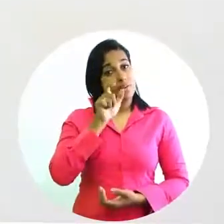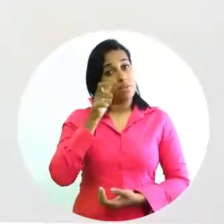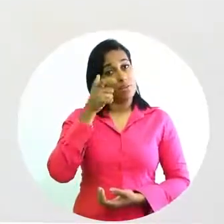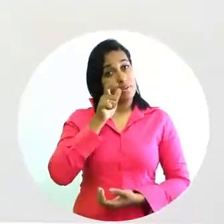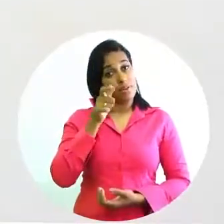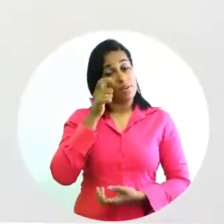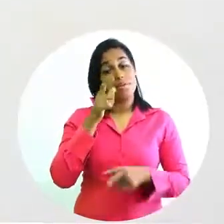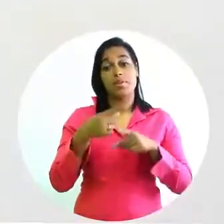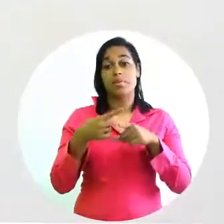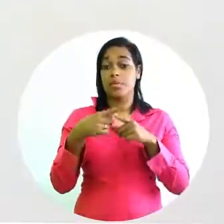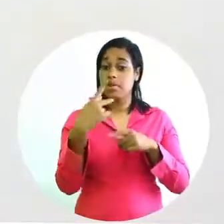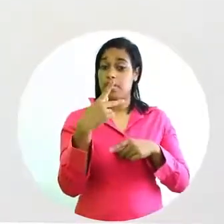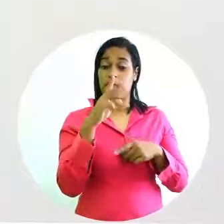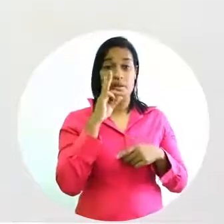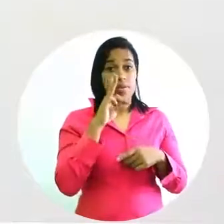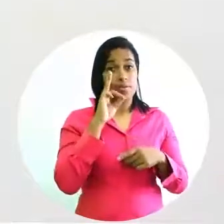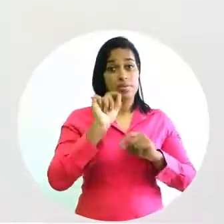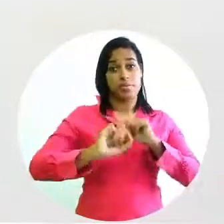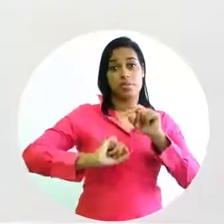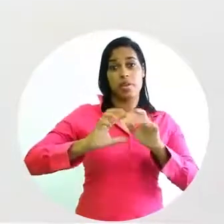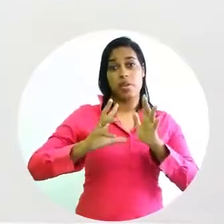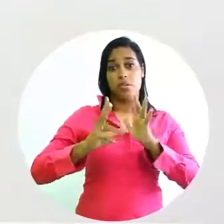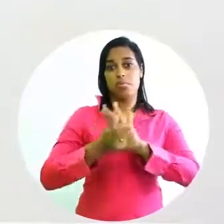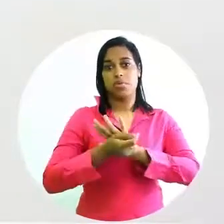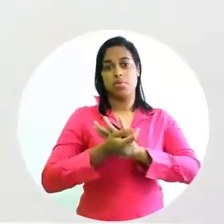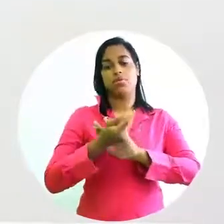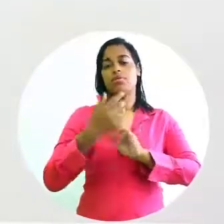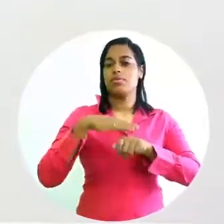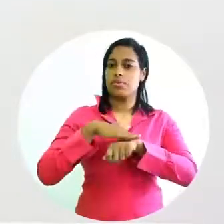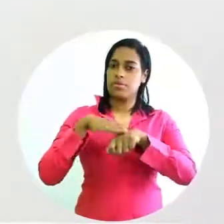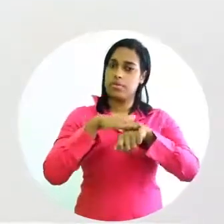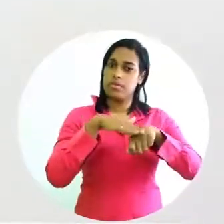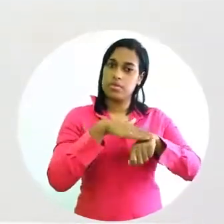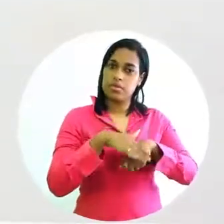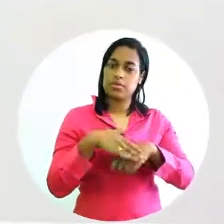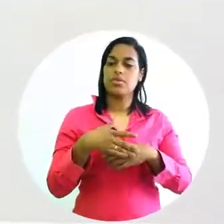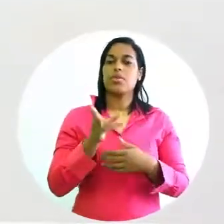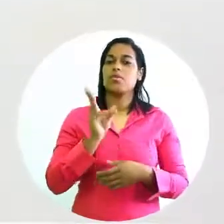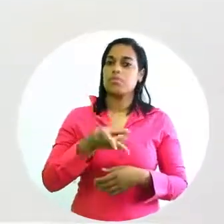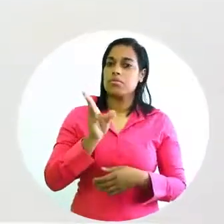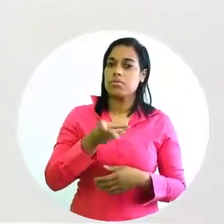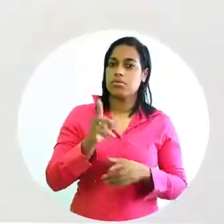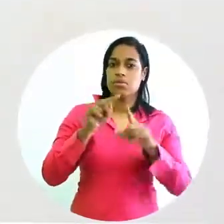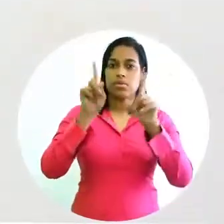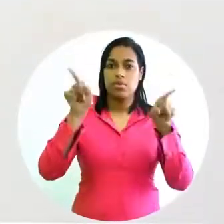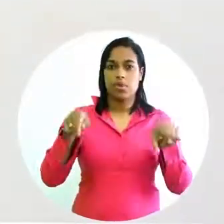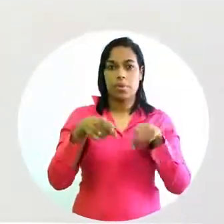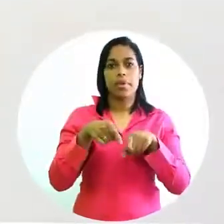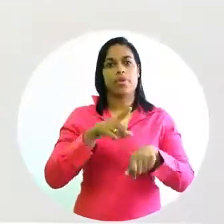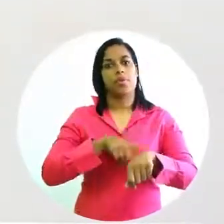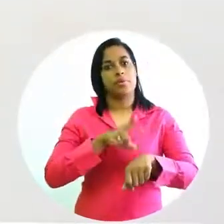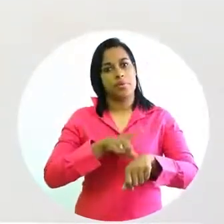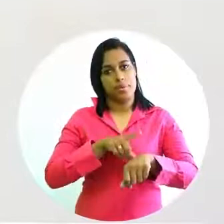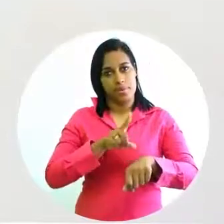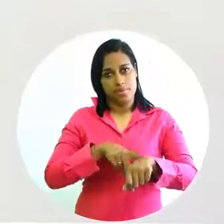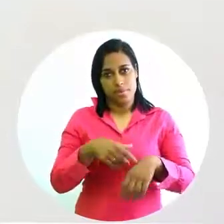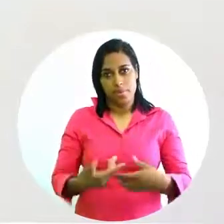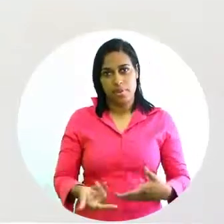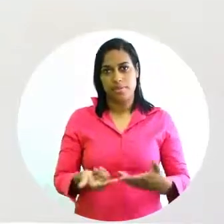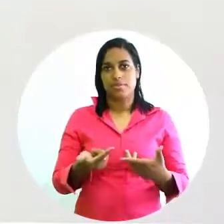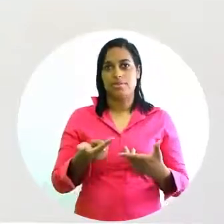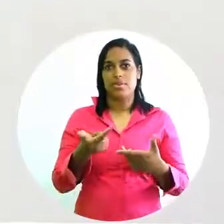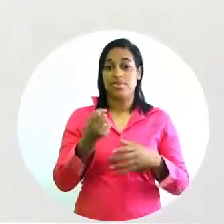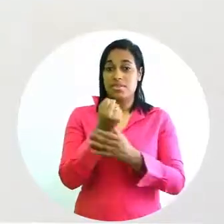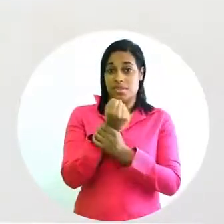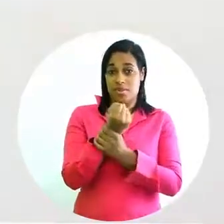interessante e porque nele você verá quase tudo isso que eu acabei de comentar. Planos de contingência, tabela de temporalidade, ações de